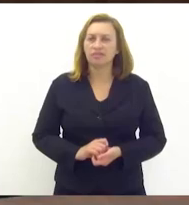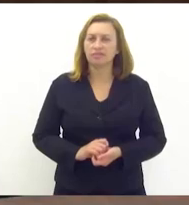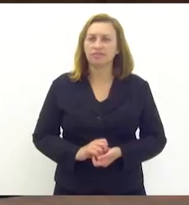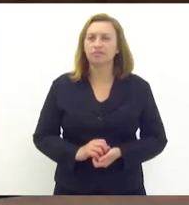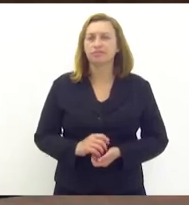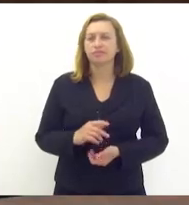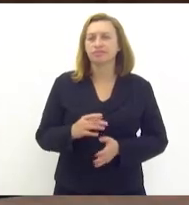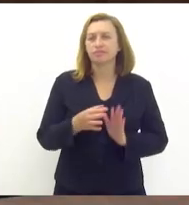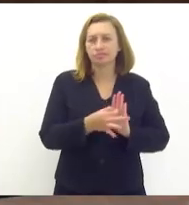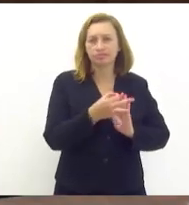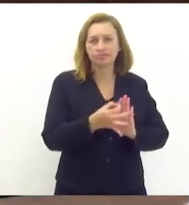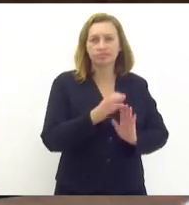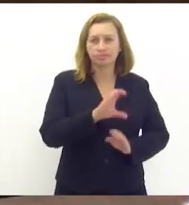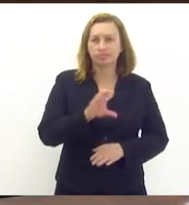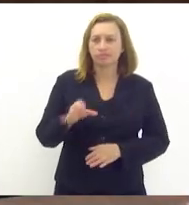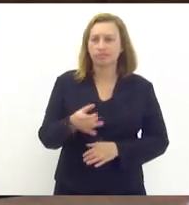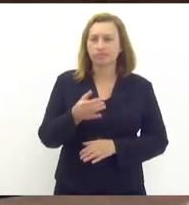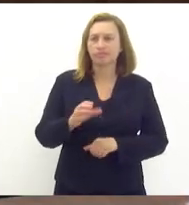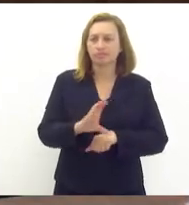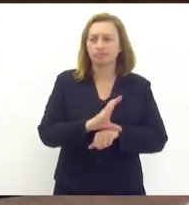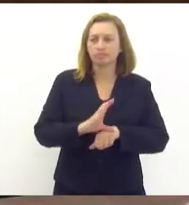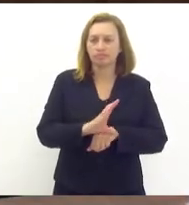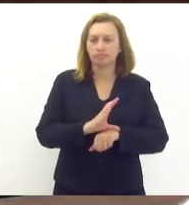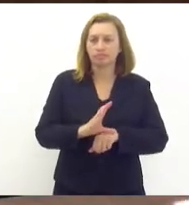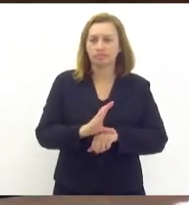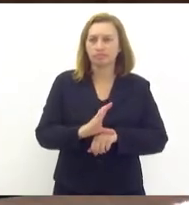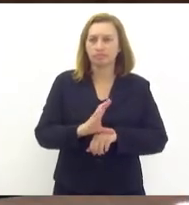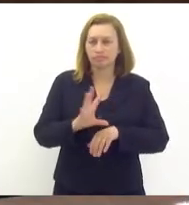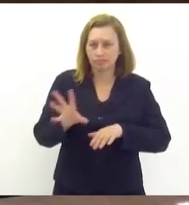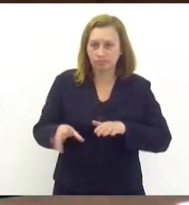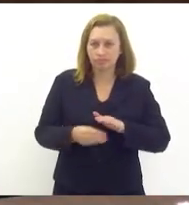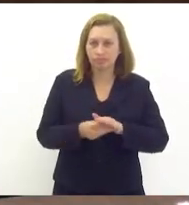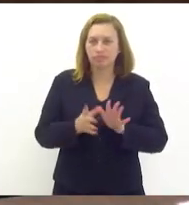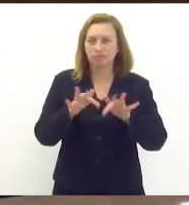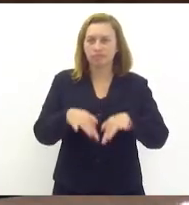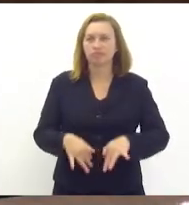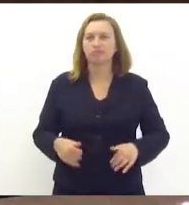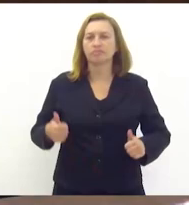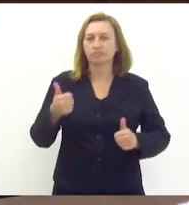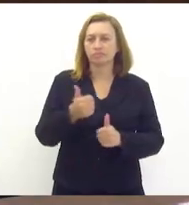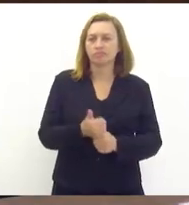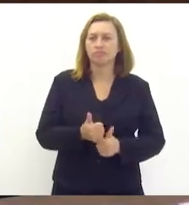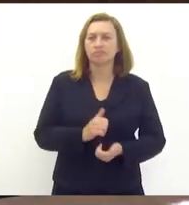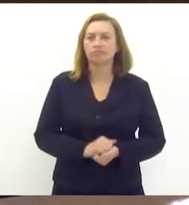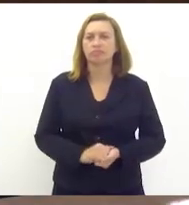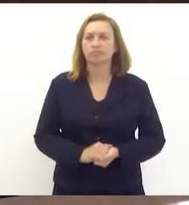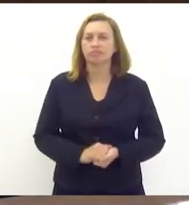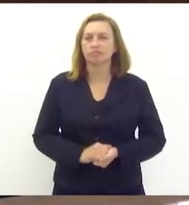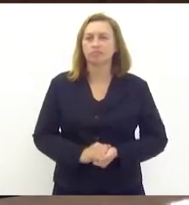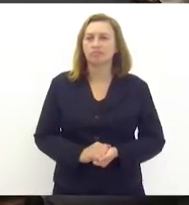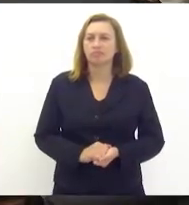ccj Presidente é pela constitucionalidade com emendas concluindo por substitutivo